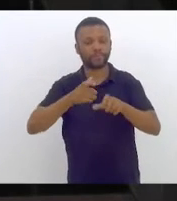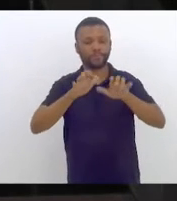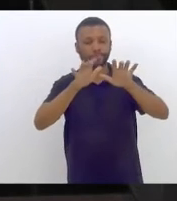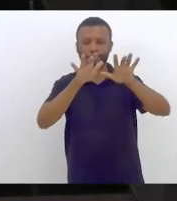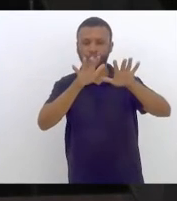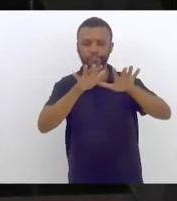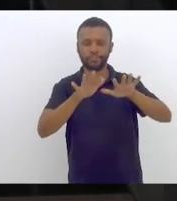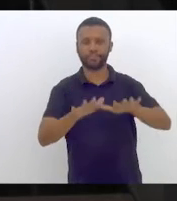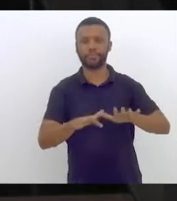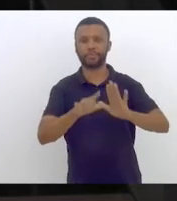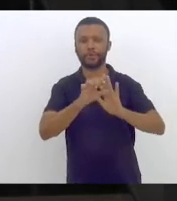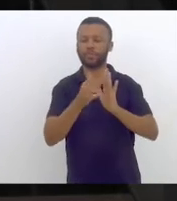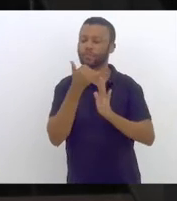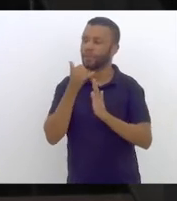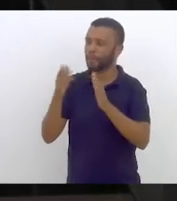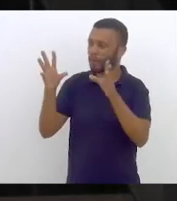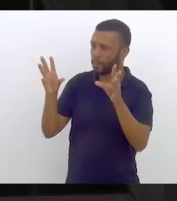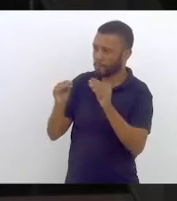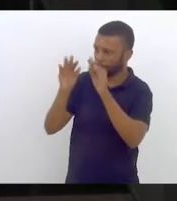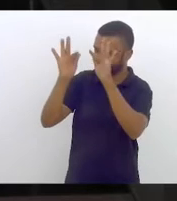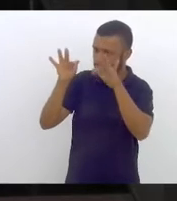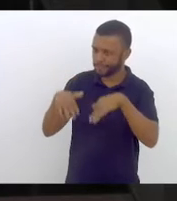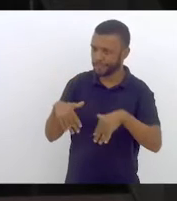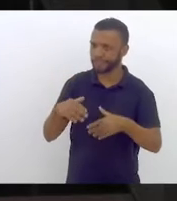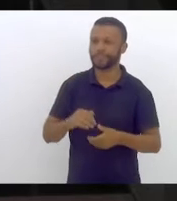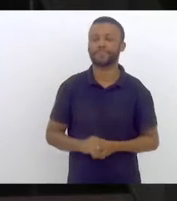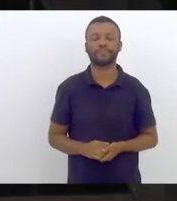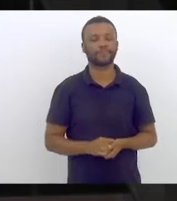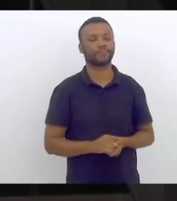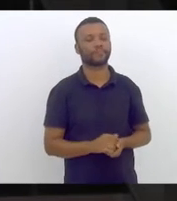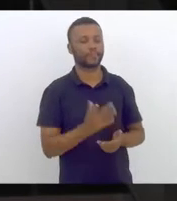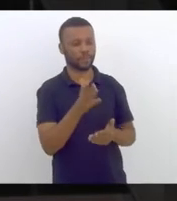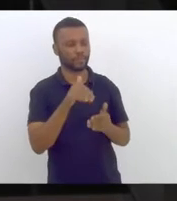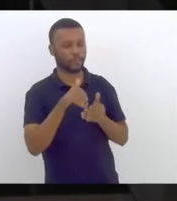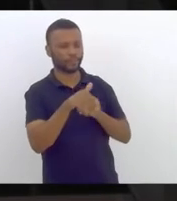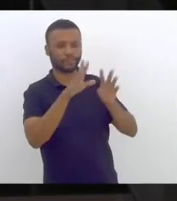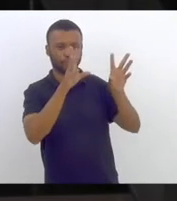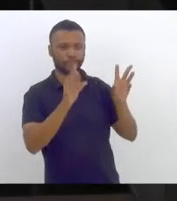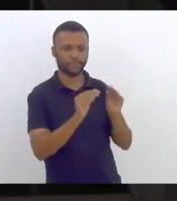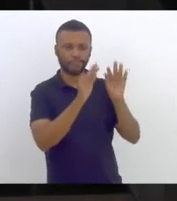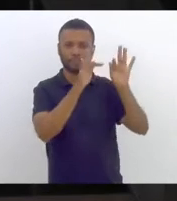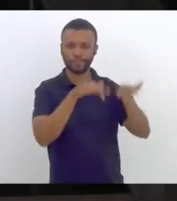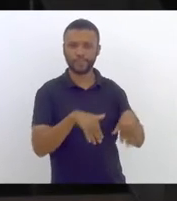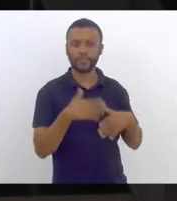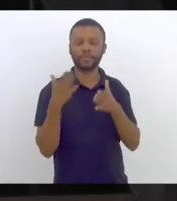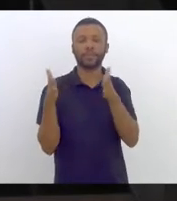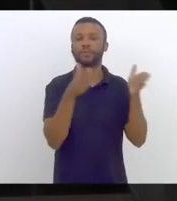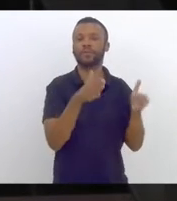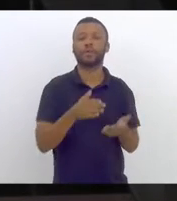LOA. Para concluir, por favor. Concluindo, senhor presidente. Para